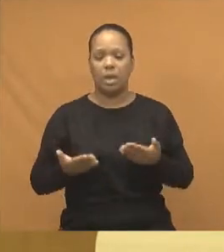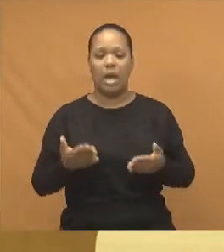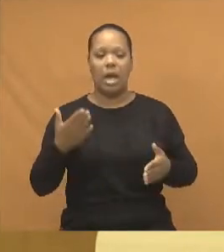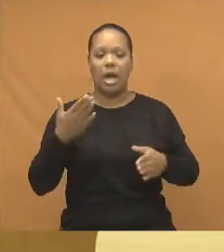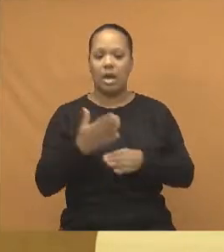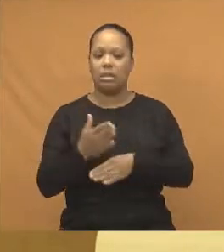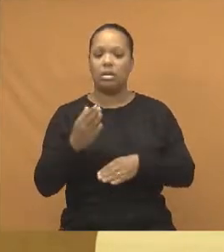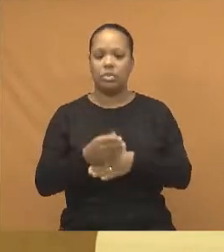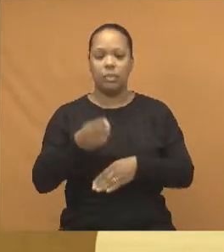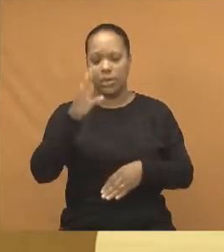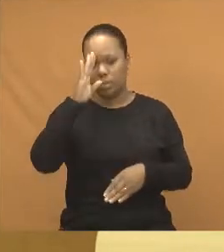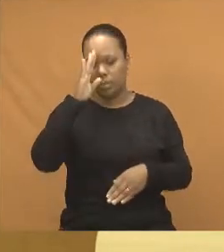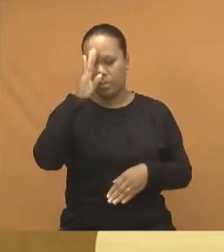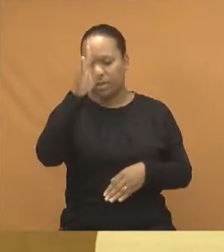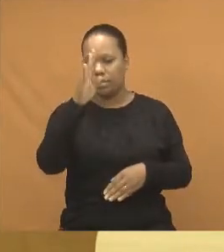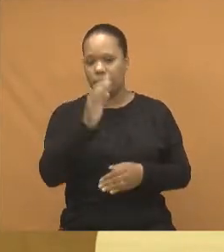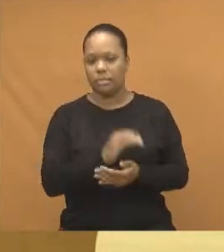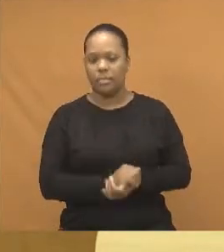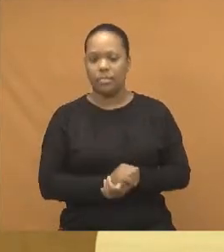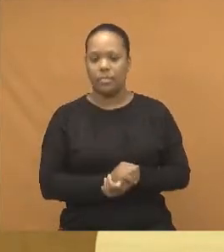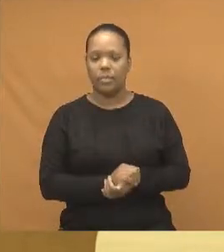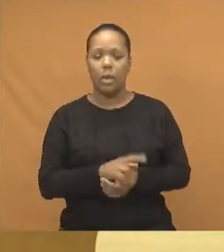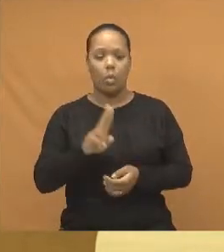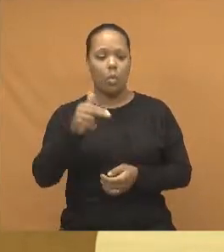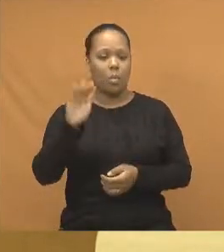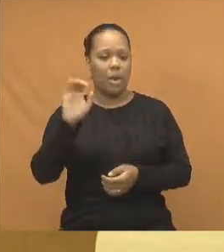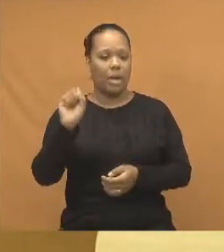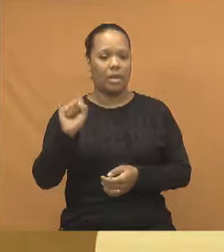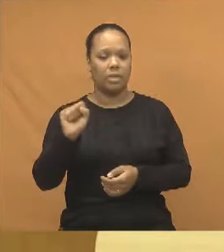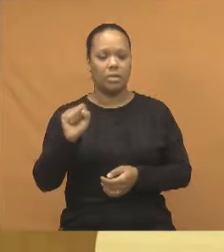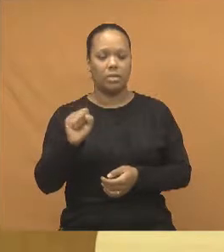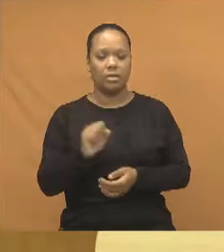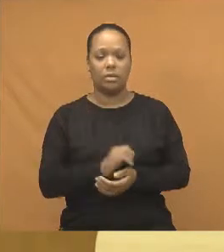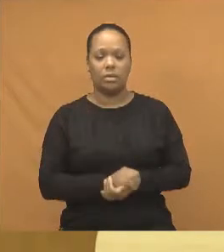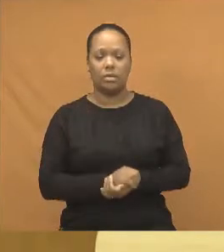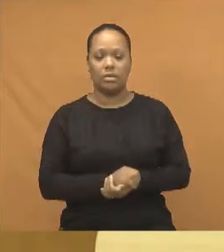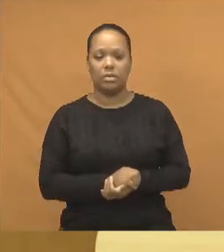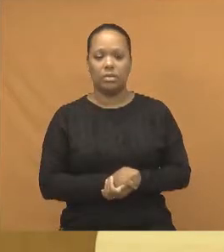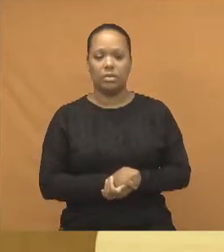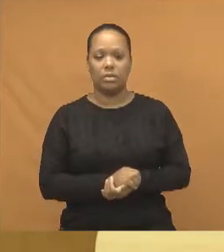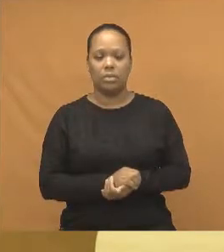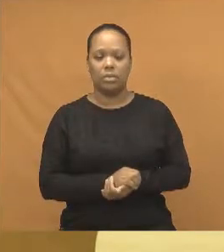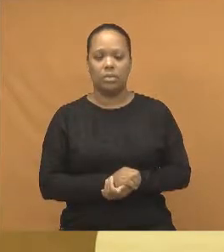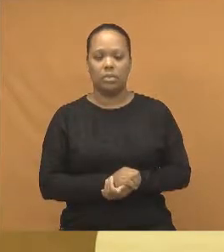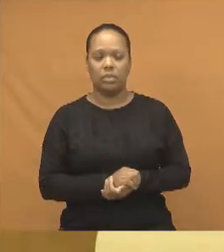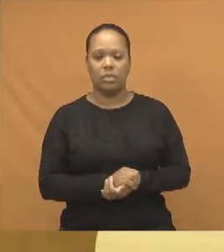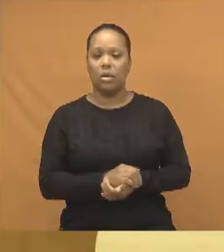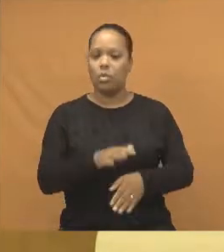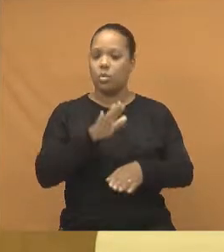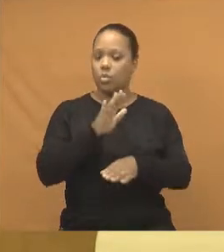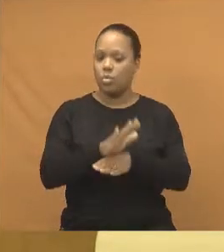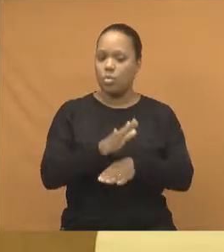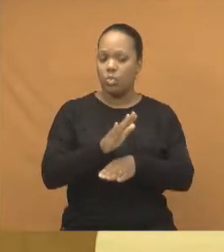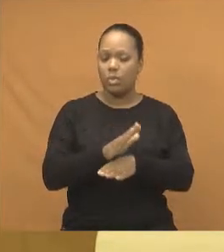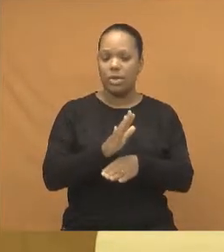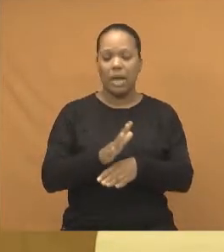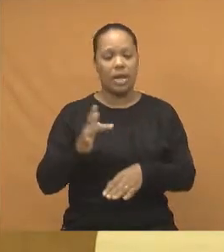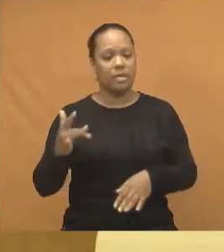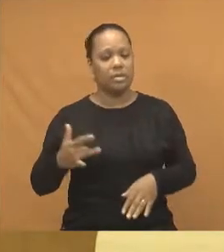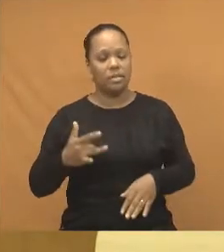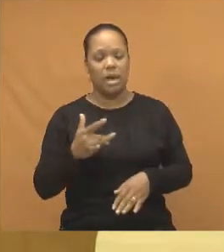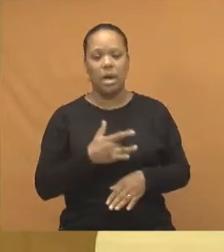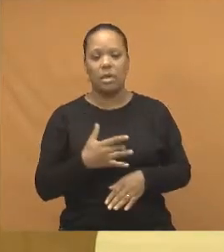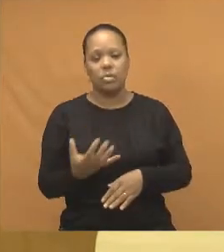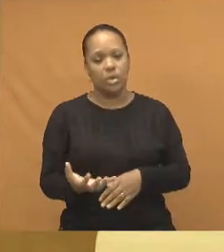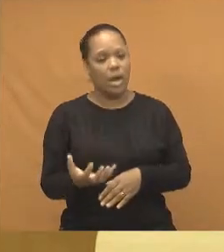atendimento prioritário. As unidades de saúde são unidades que devem prover saúde, então elas devem